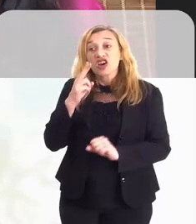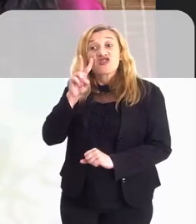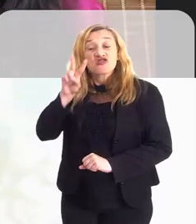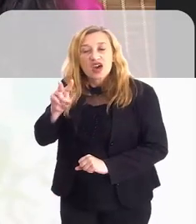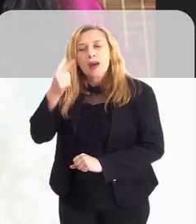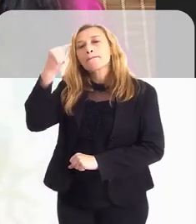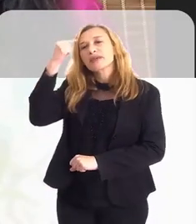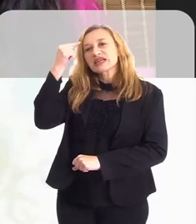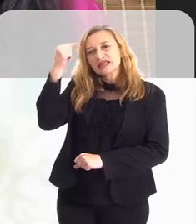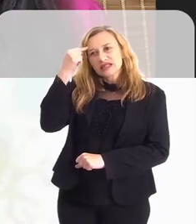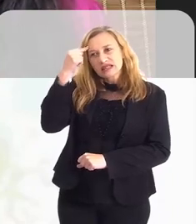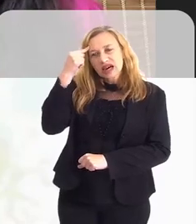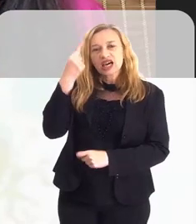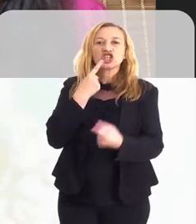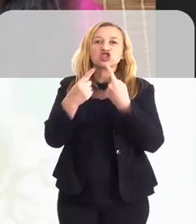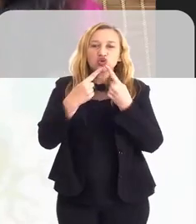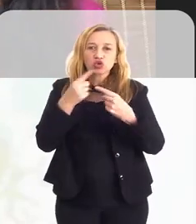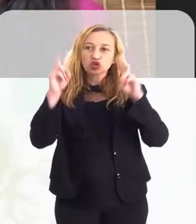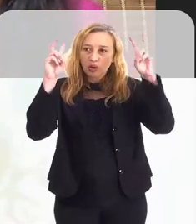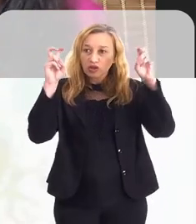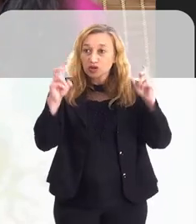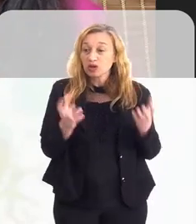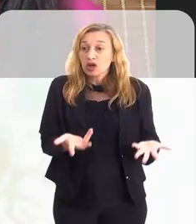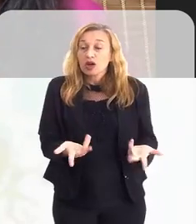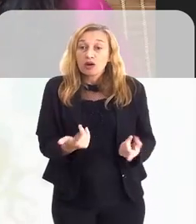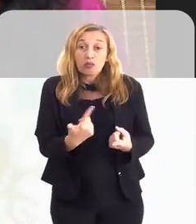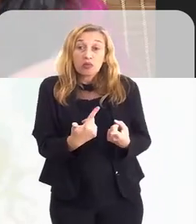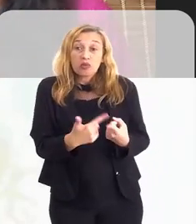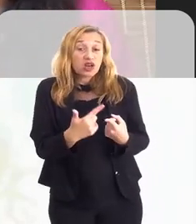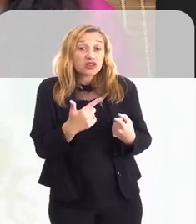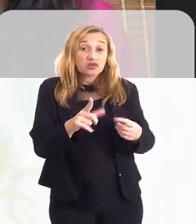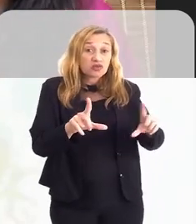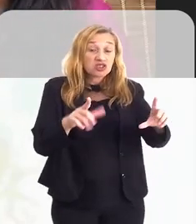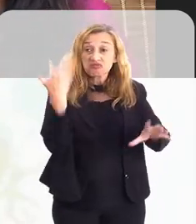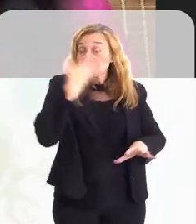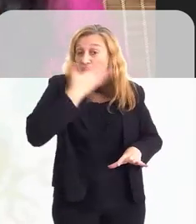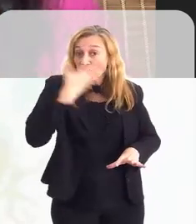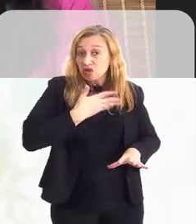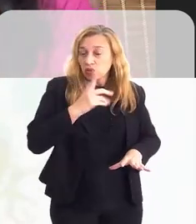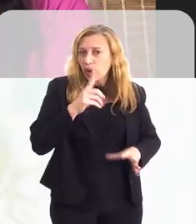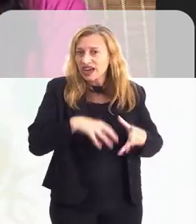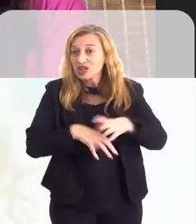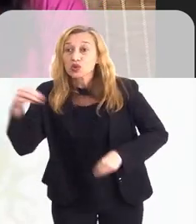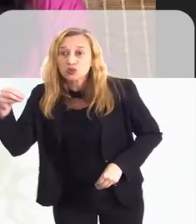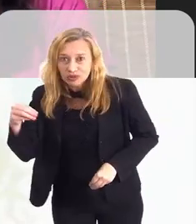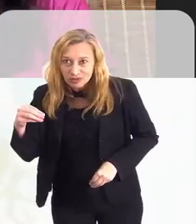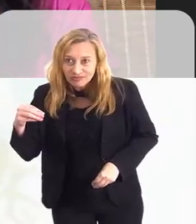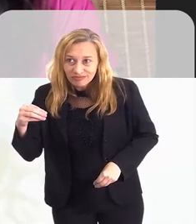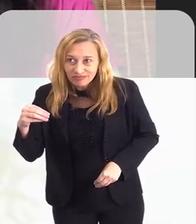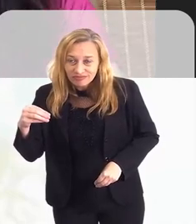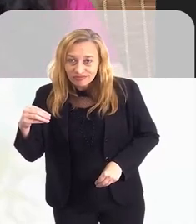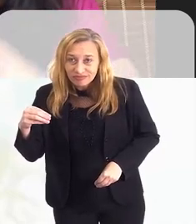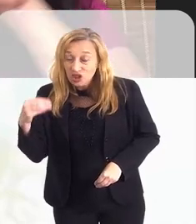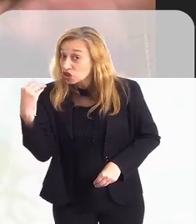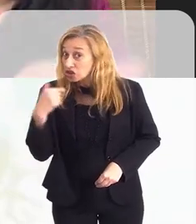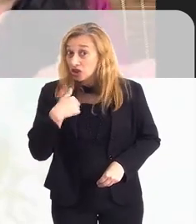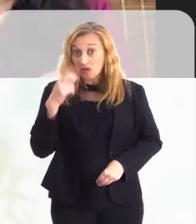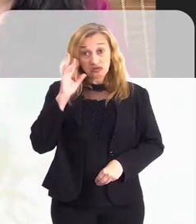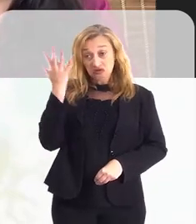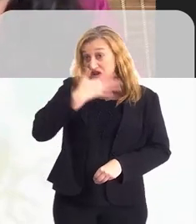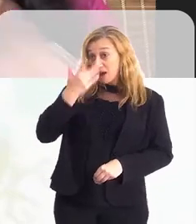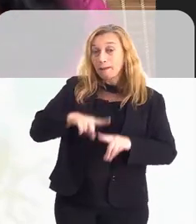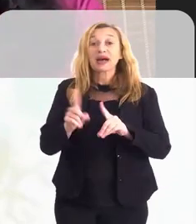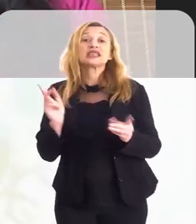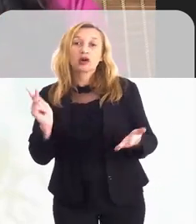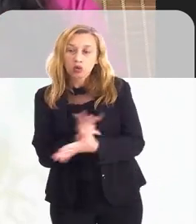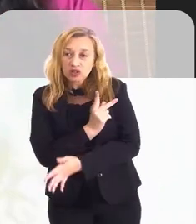poder ver, pensar sobre isso e debater sobre isso, porque o fato de não aparecer não é que sumiu. A gente não está